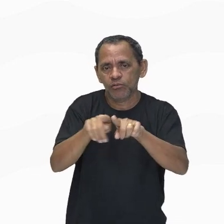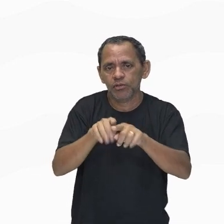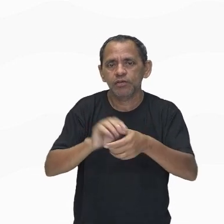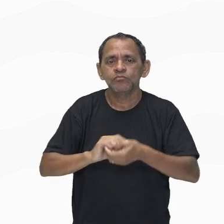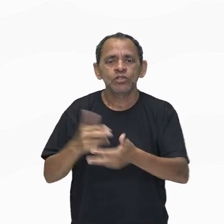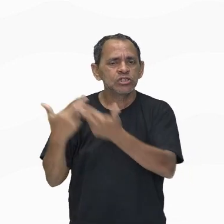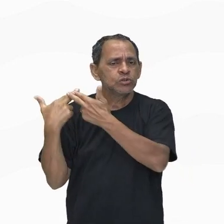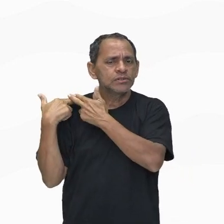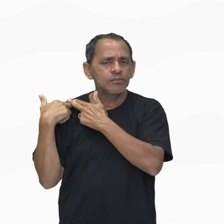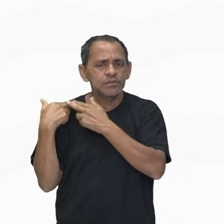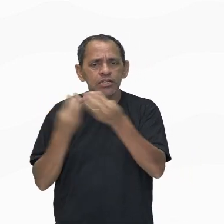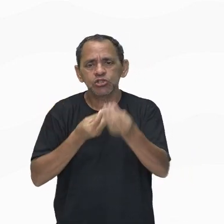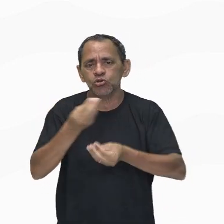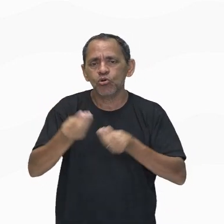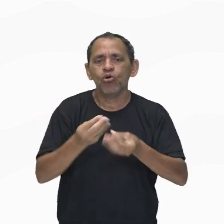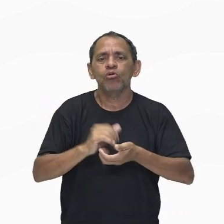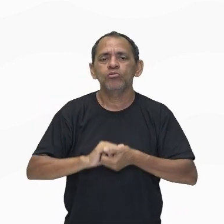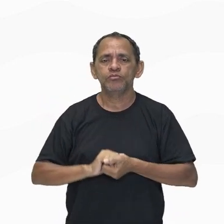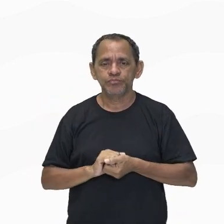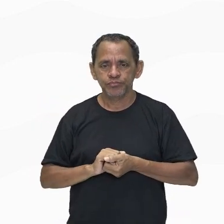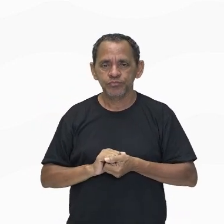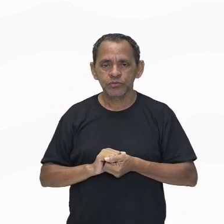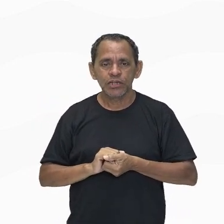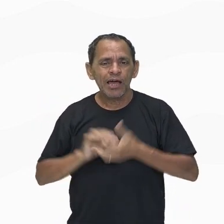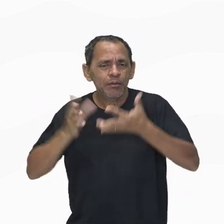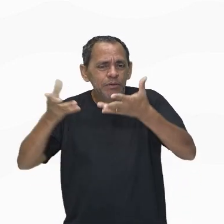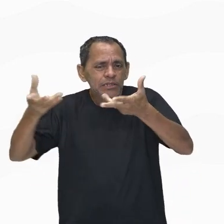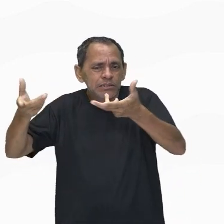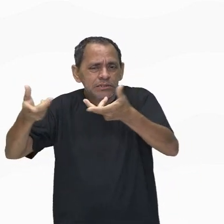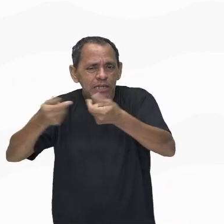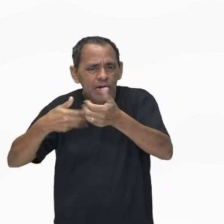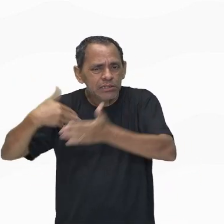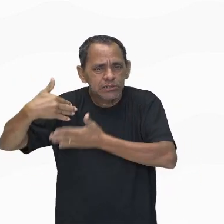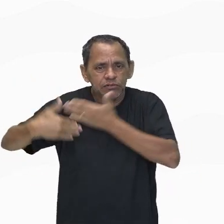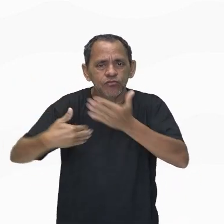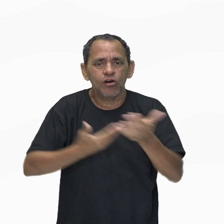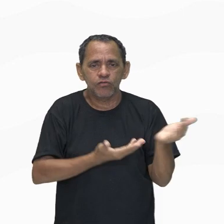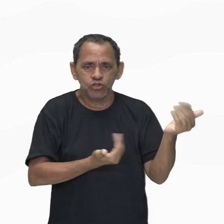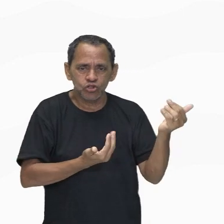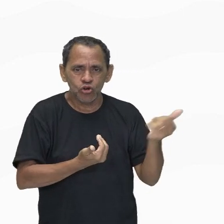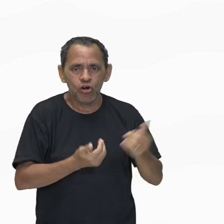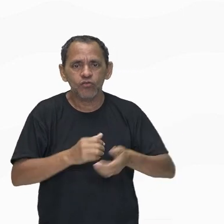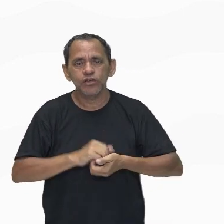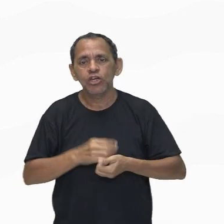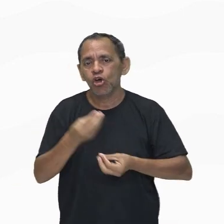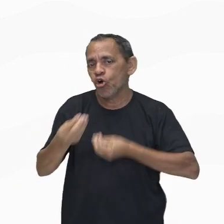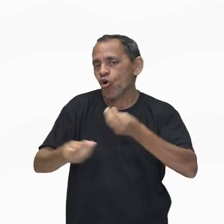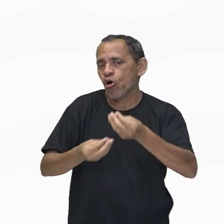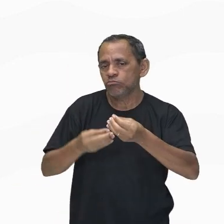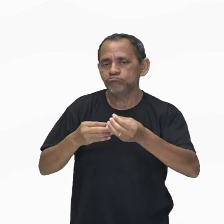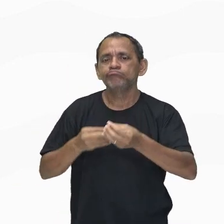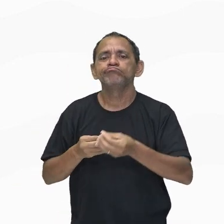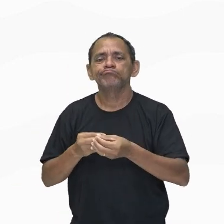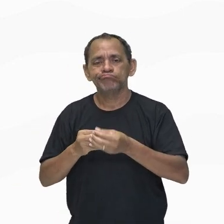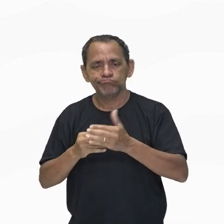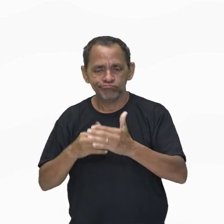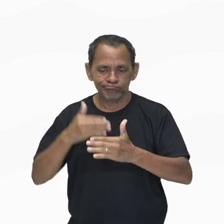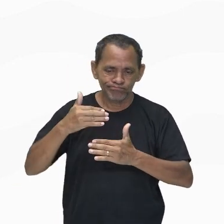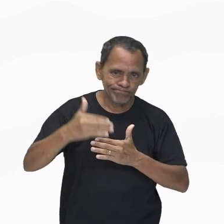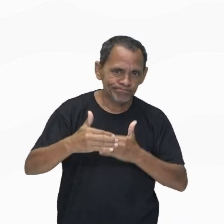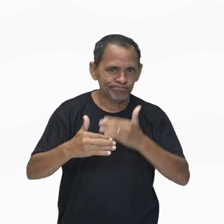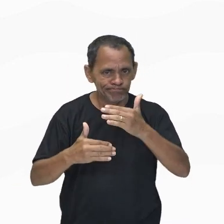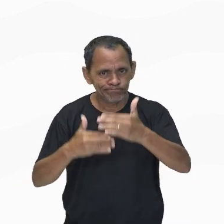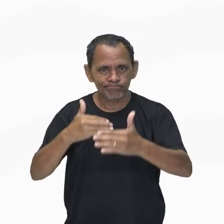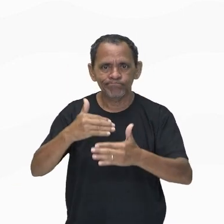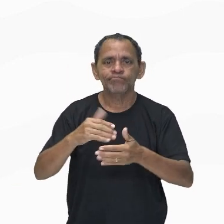habilidades, quando vocês, jovens, desenvolvem tudo isso, vocês constroem os seus ideais e propósitos